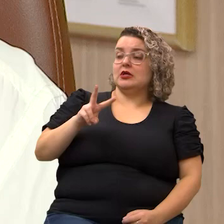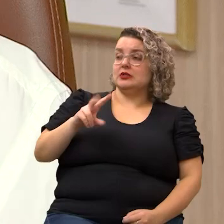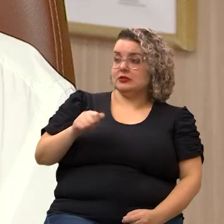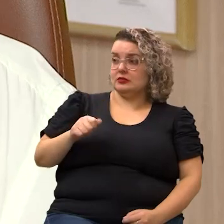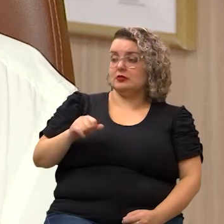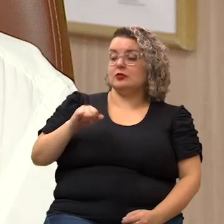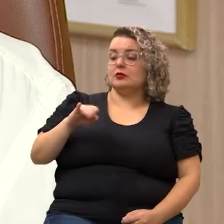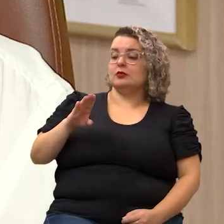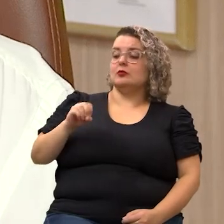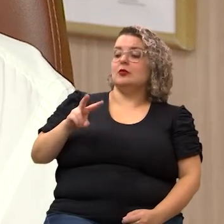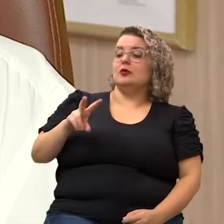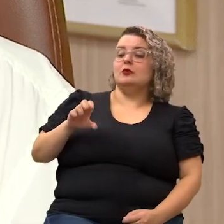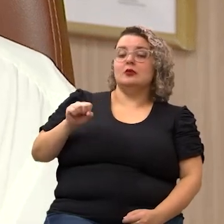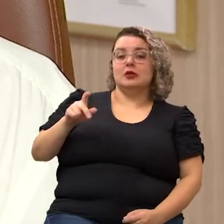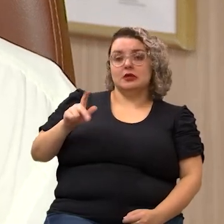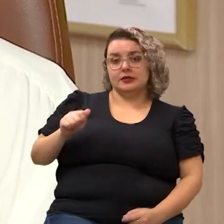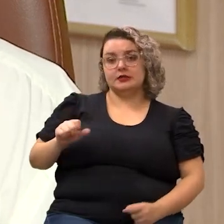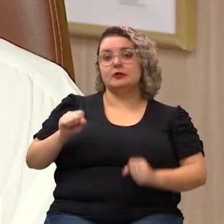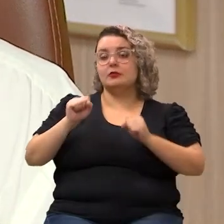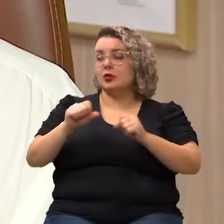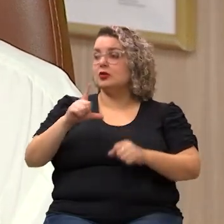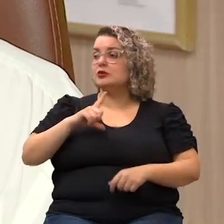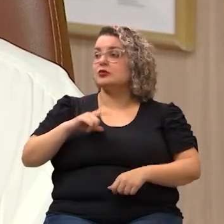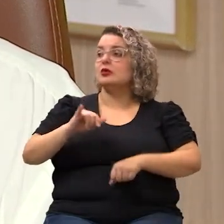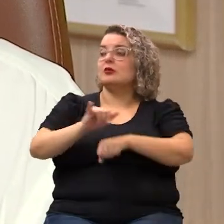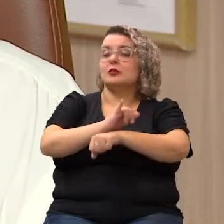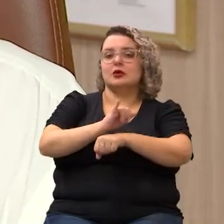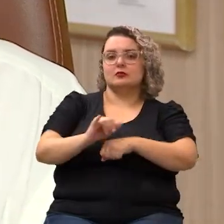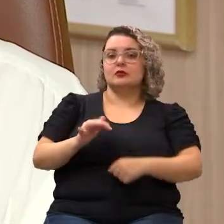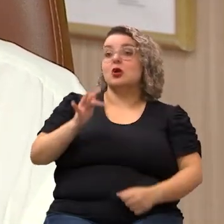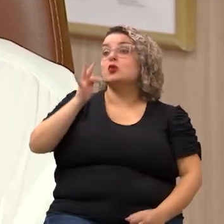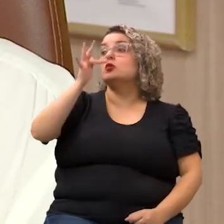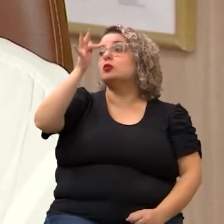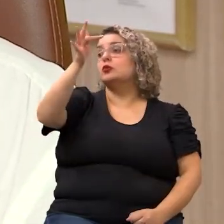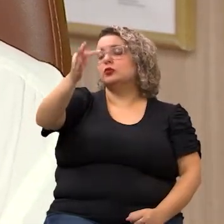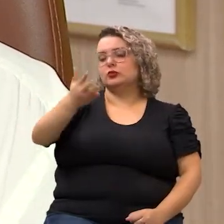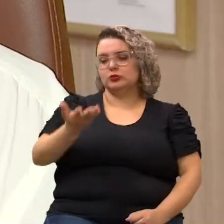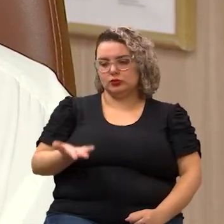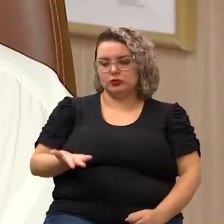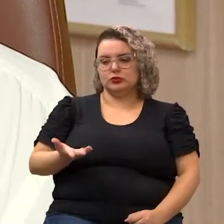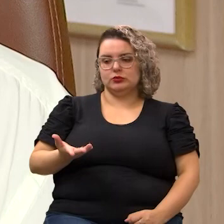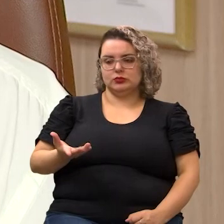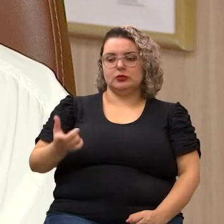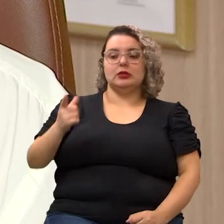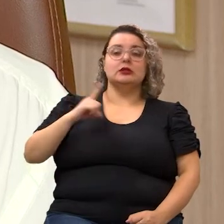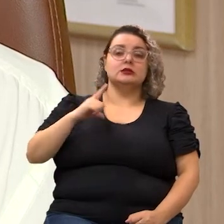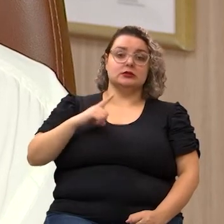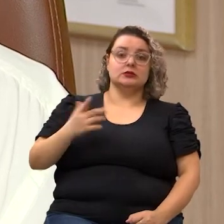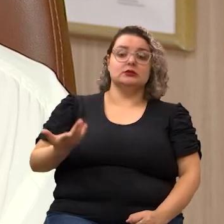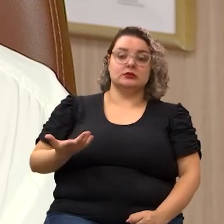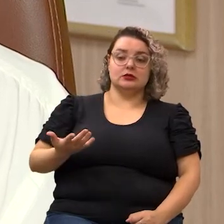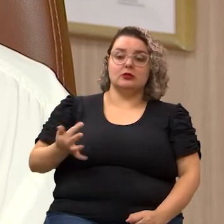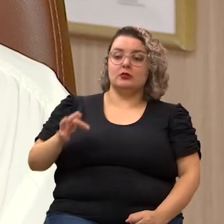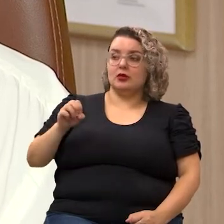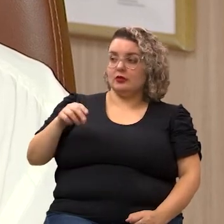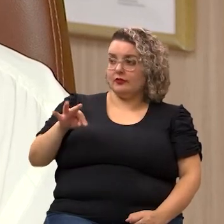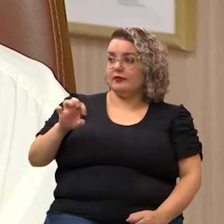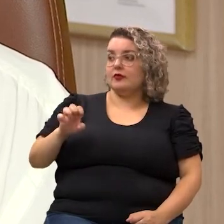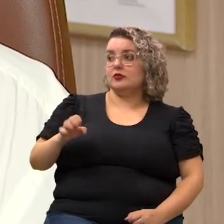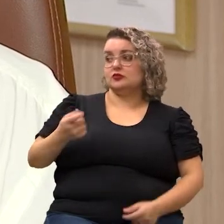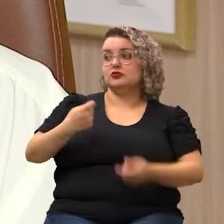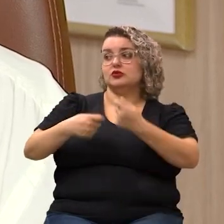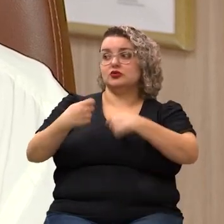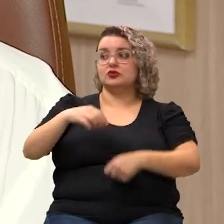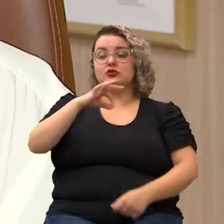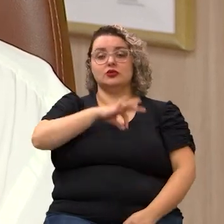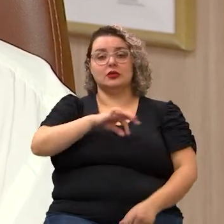Ibovespa pode compor uma estratégia que você tenha para lá no futuro você ter uma fonte de renda